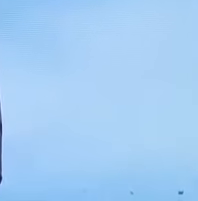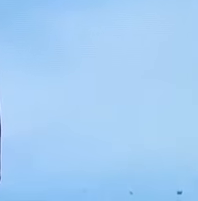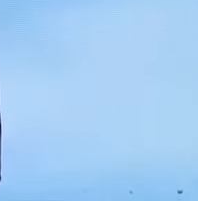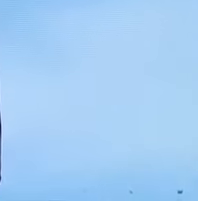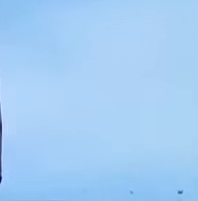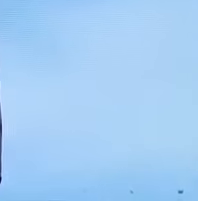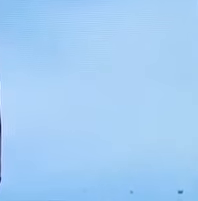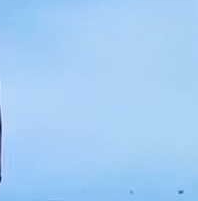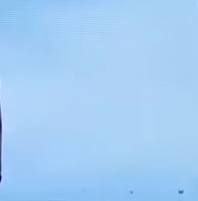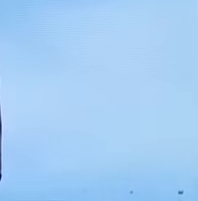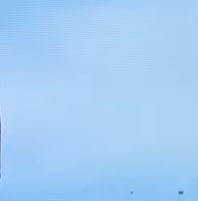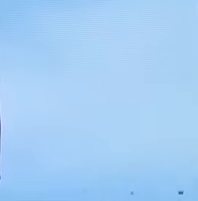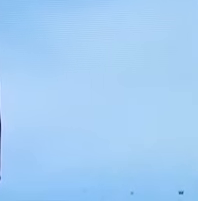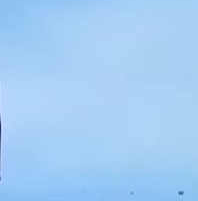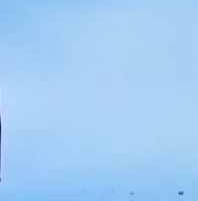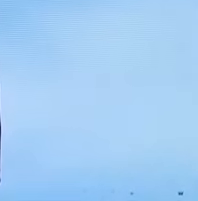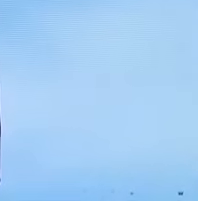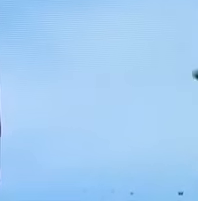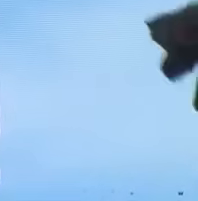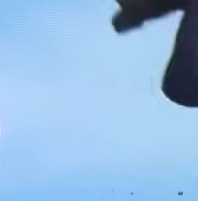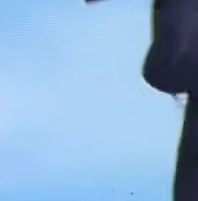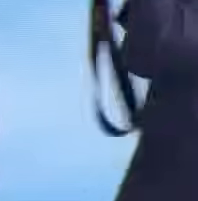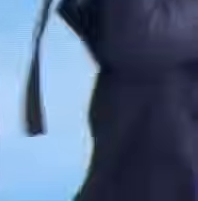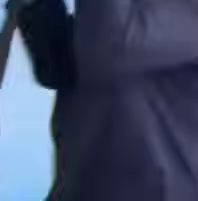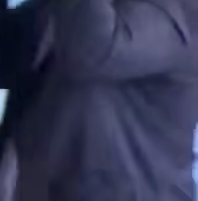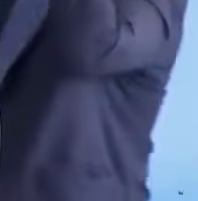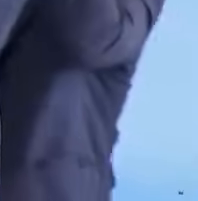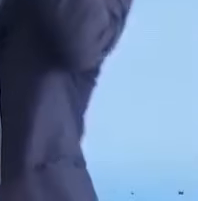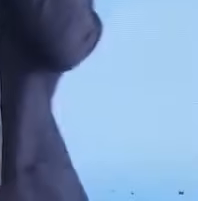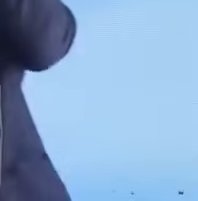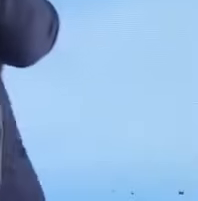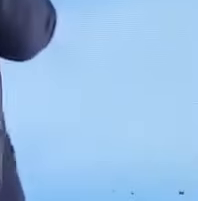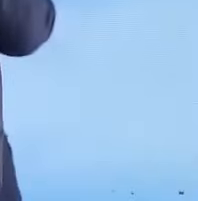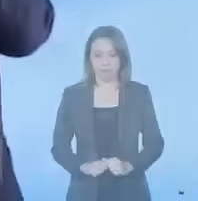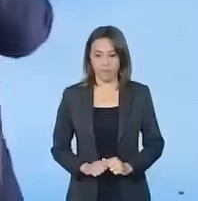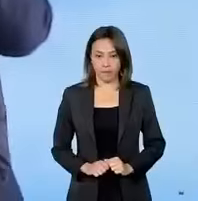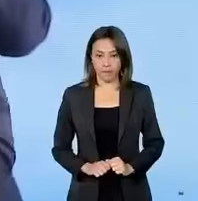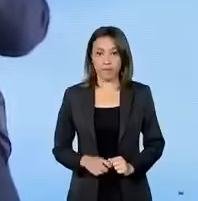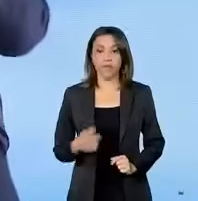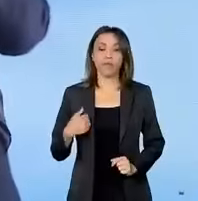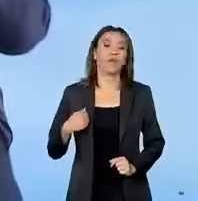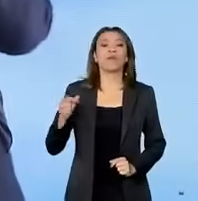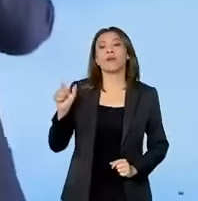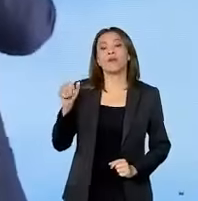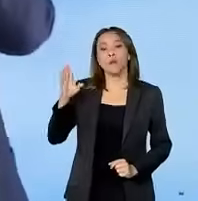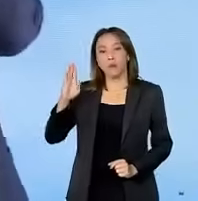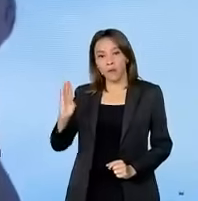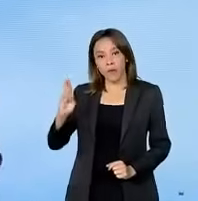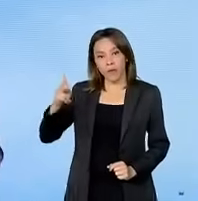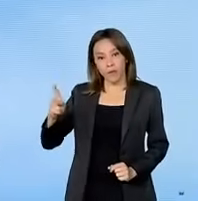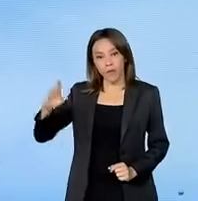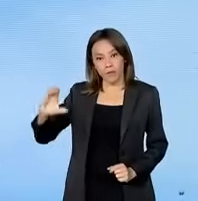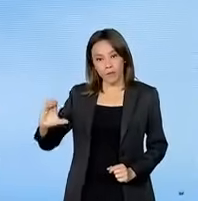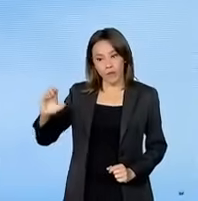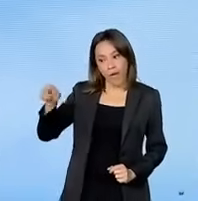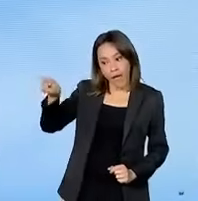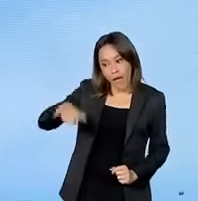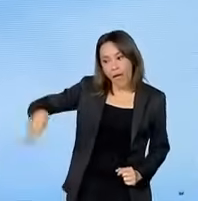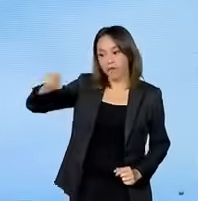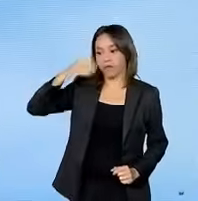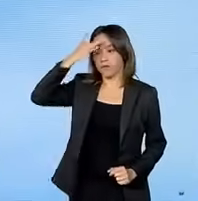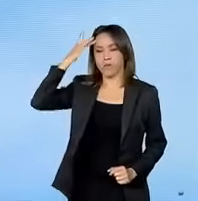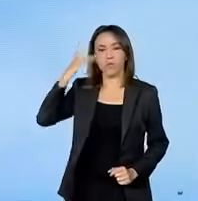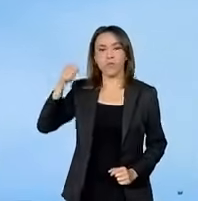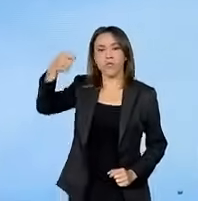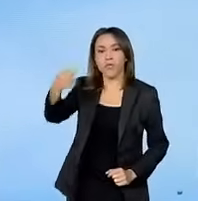que recebem o Bolsa Família e o Benefício de Prestação Continuada, o BPC, estão isentos do pagamento